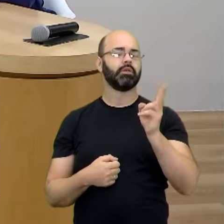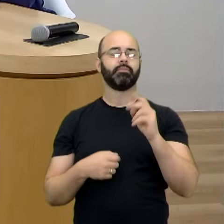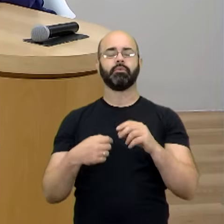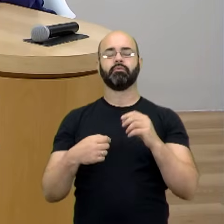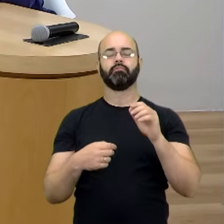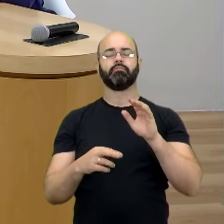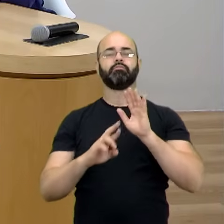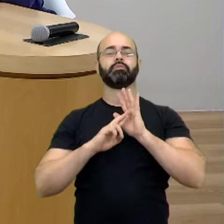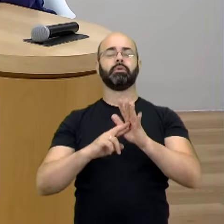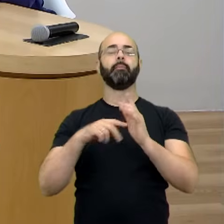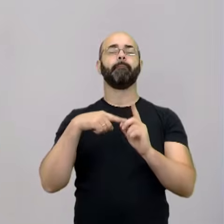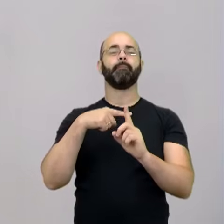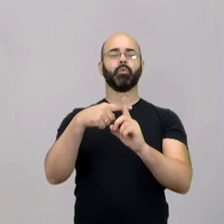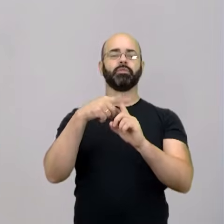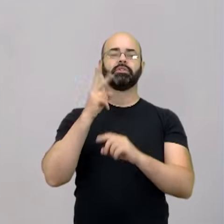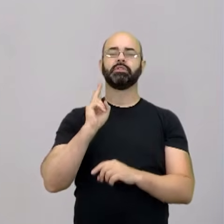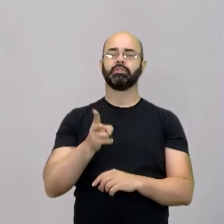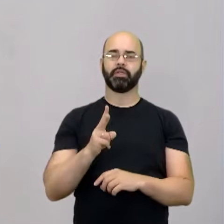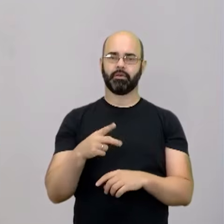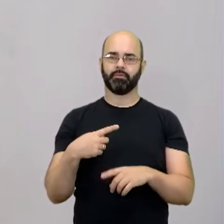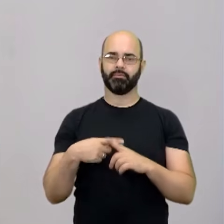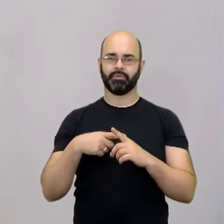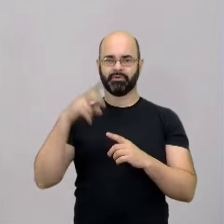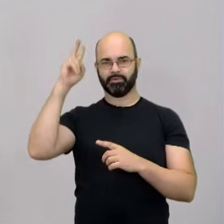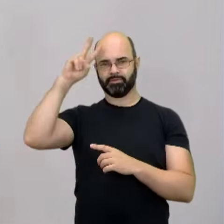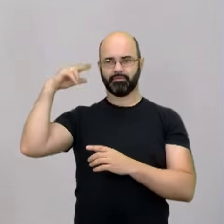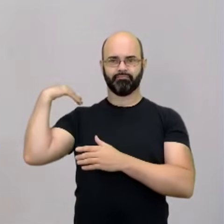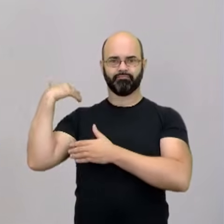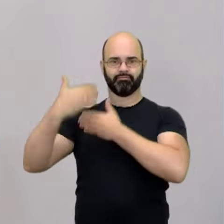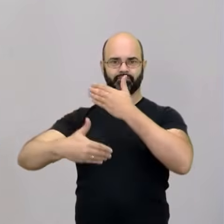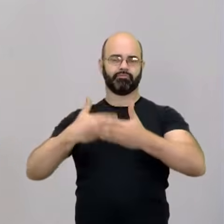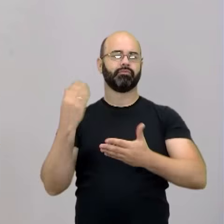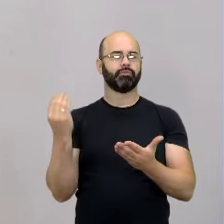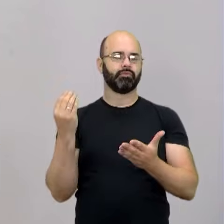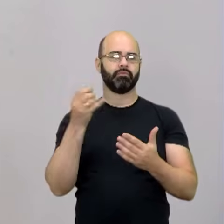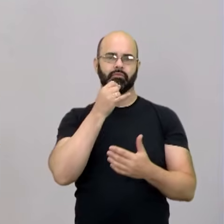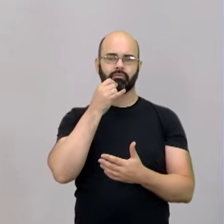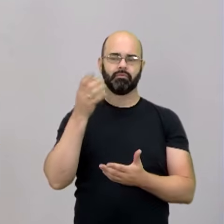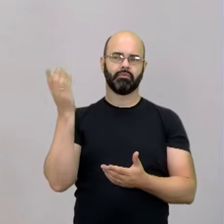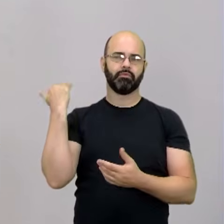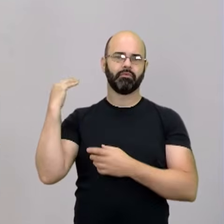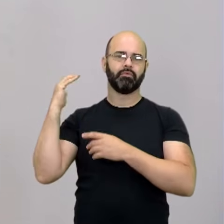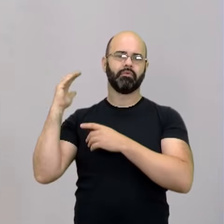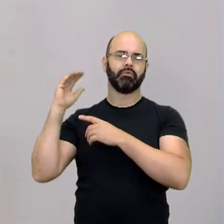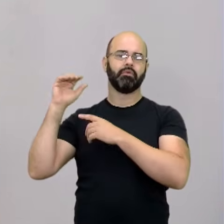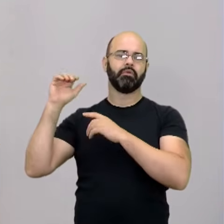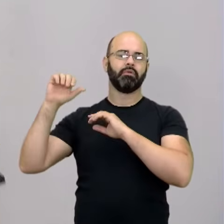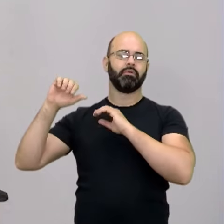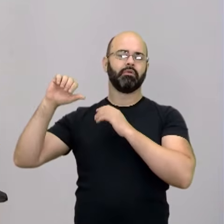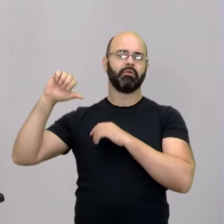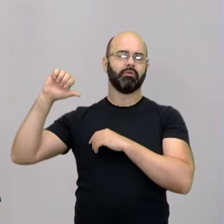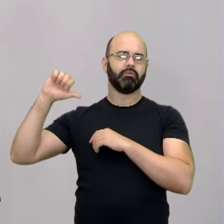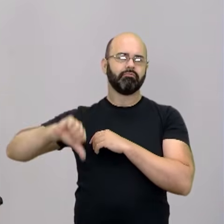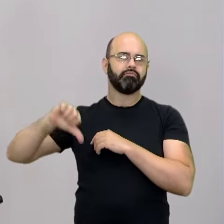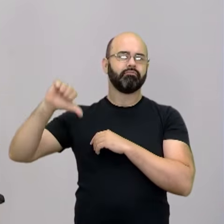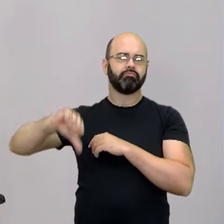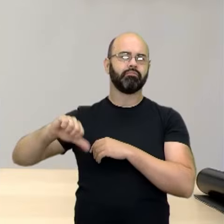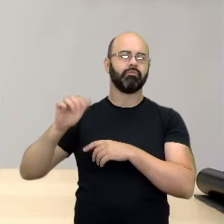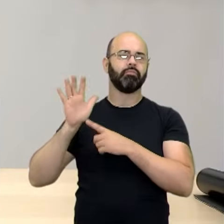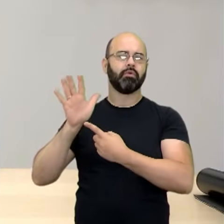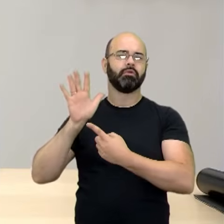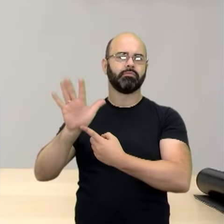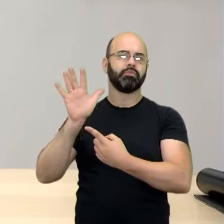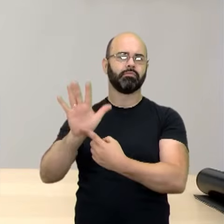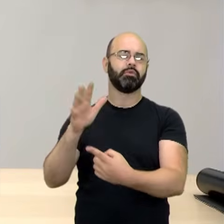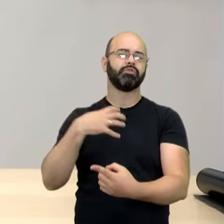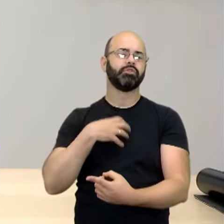né? De que forma, em sua grande maioria, aí, os negros são apresentados. E volto de novo na